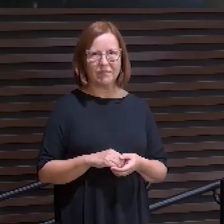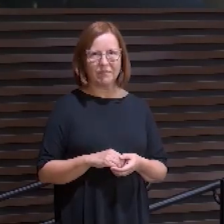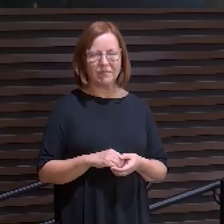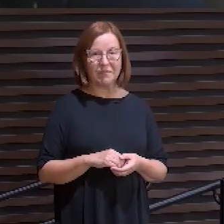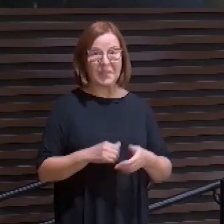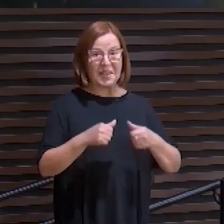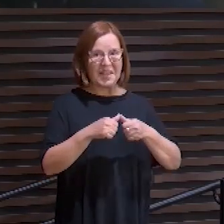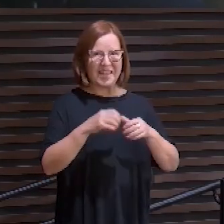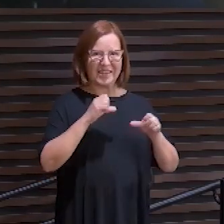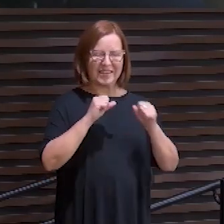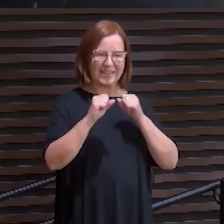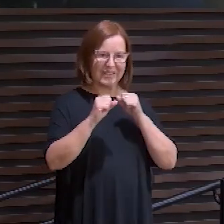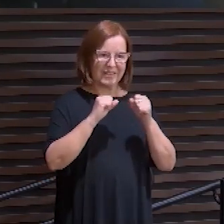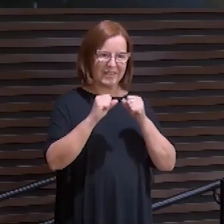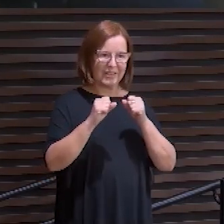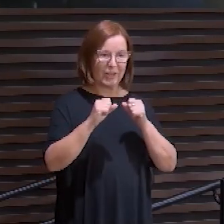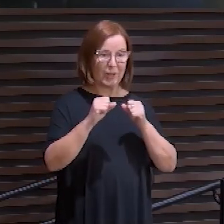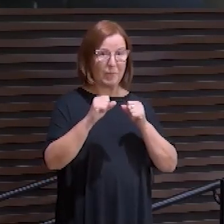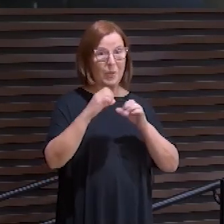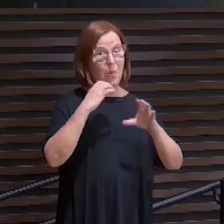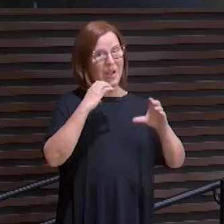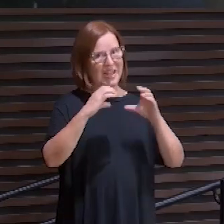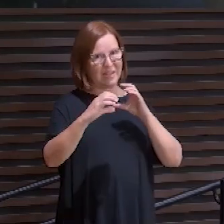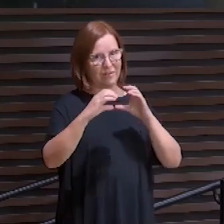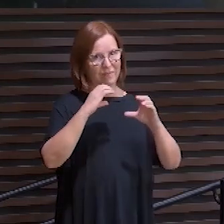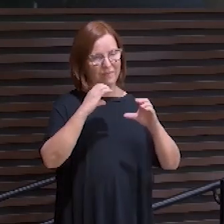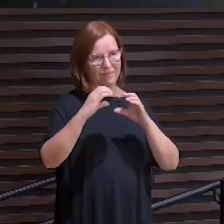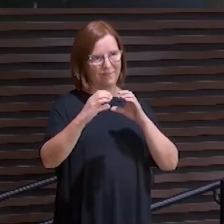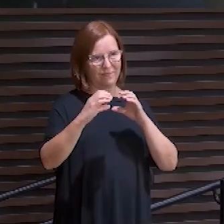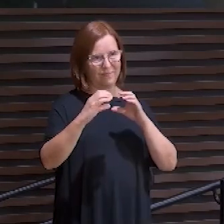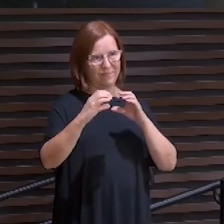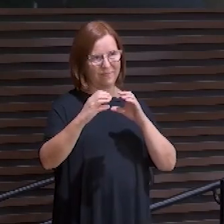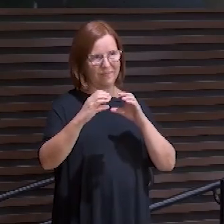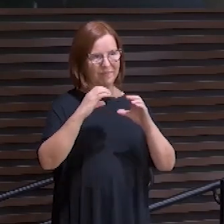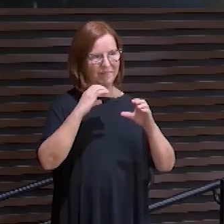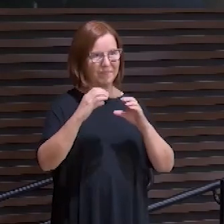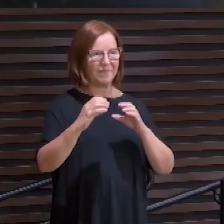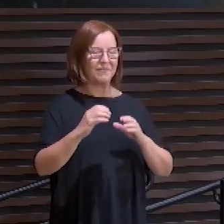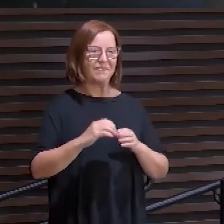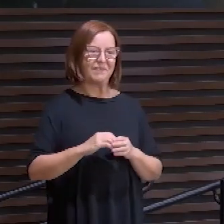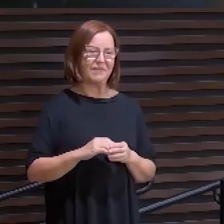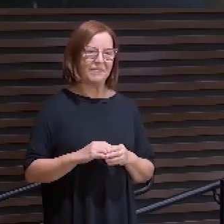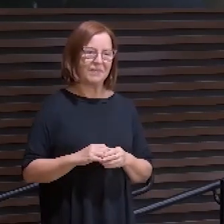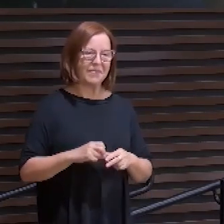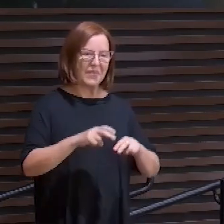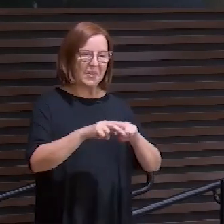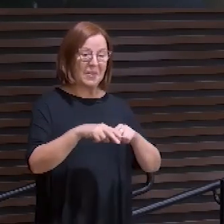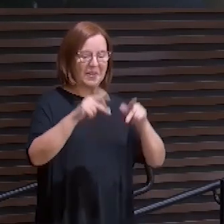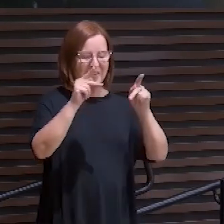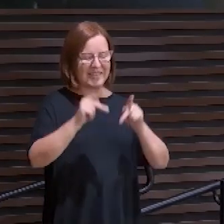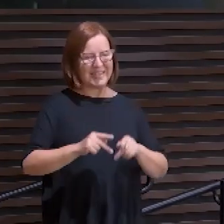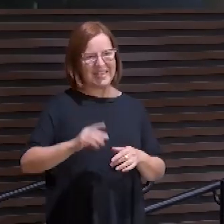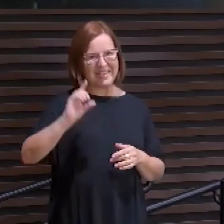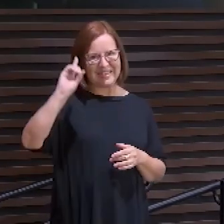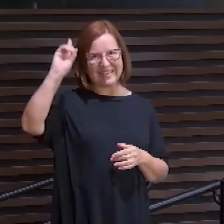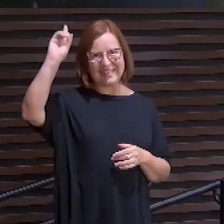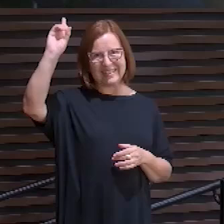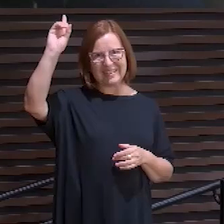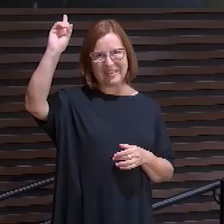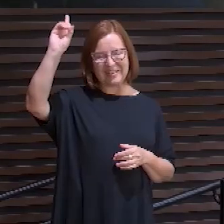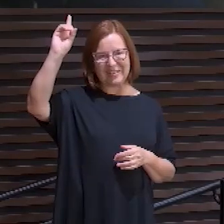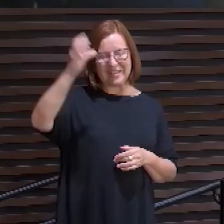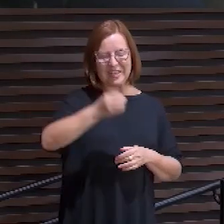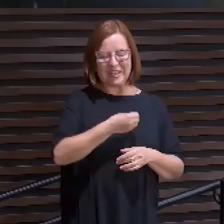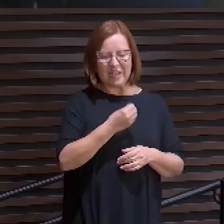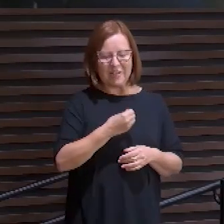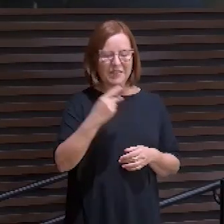Este salmo, ele é um canto, é um cântico pela presença de Deus na vida